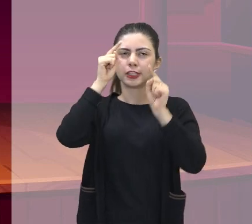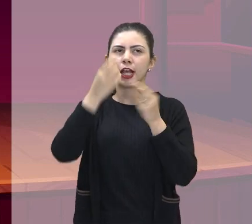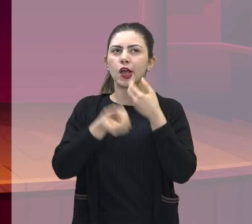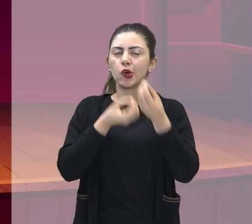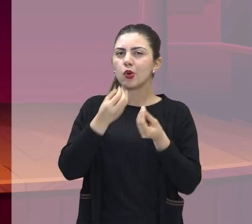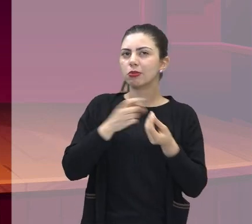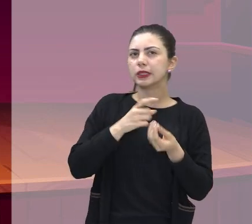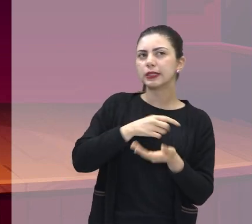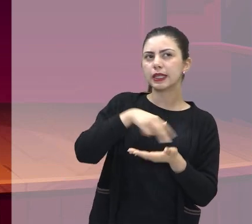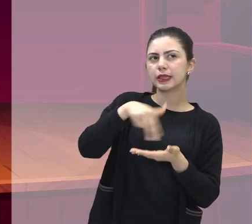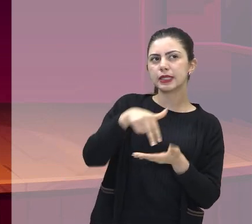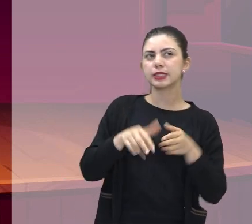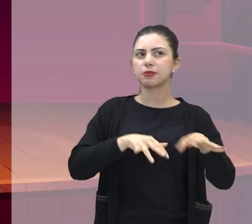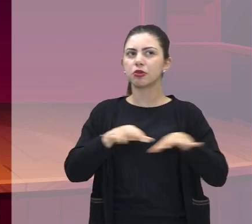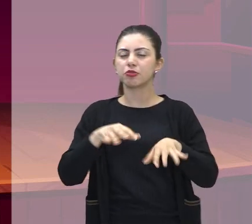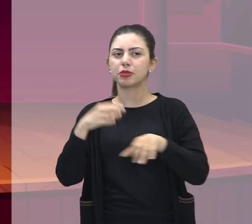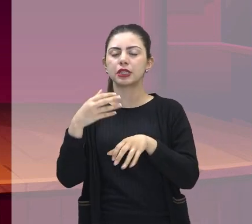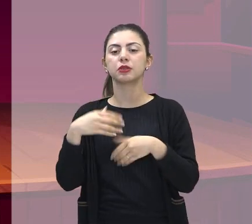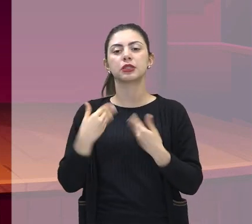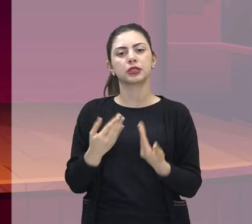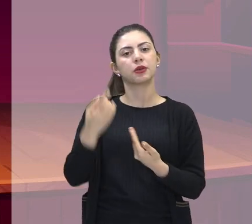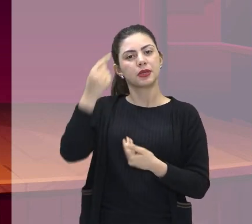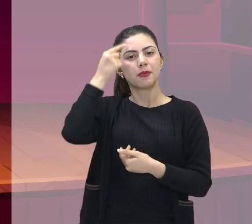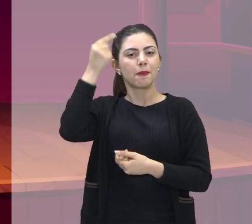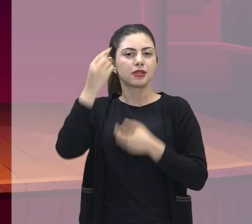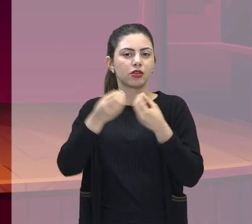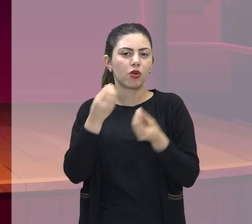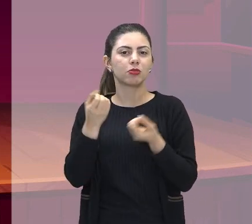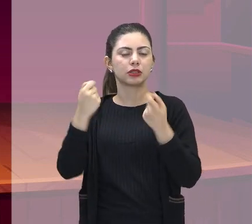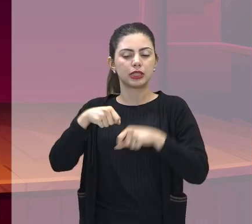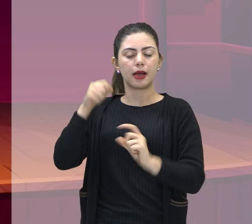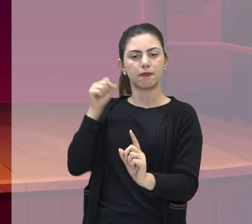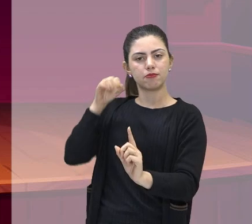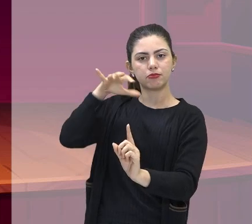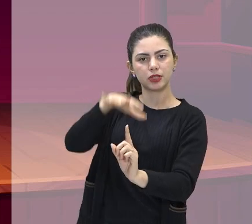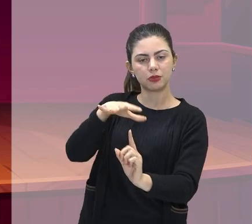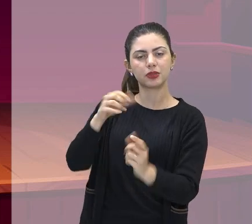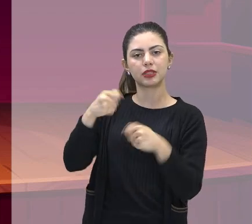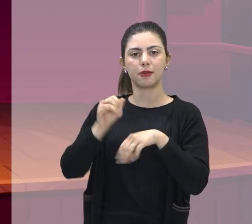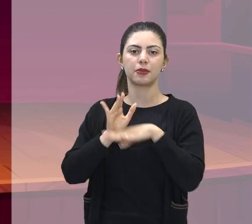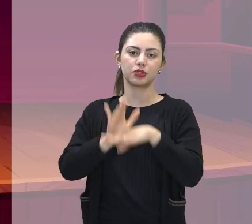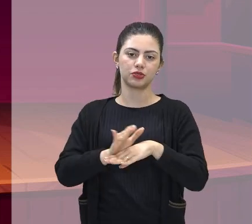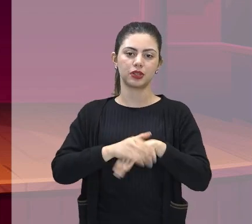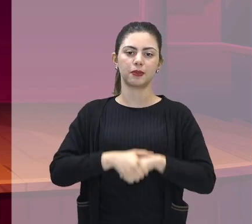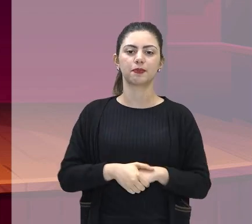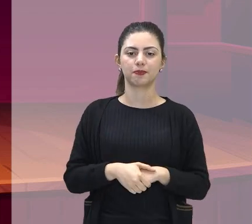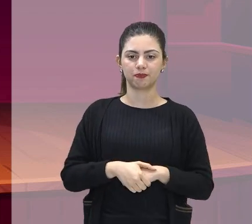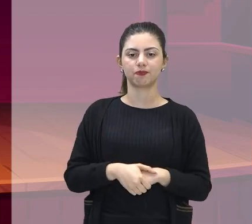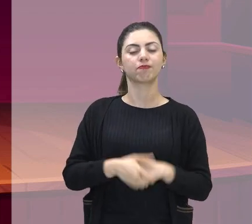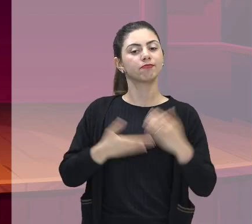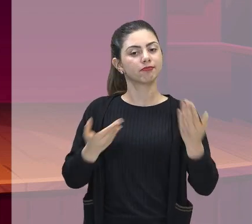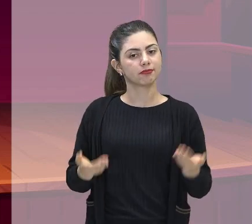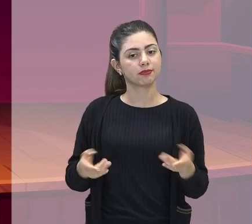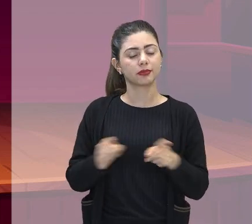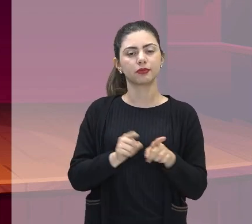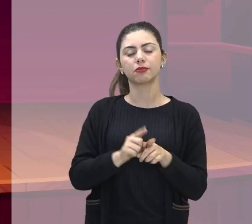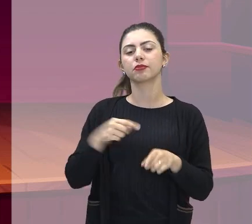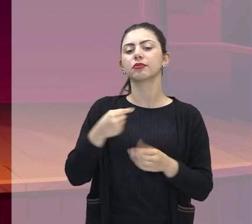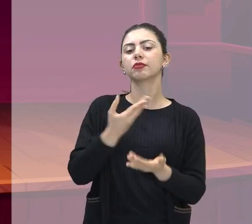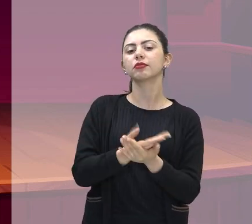composição coreográfica, ele também pensa ali em como a iluminação pode ajudar naquela ação cênica. A gente conversou também